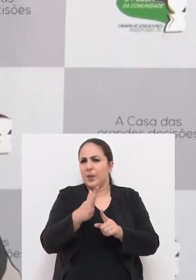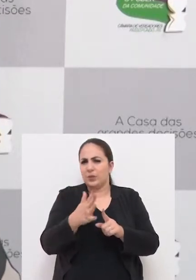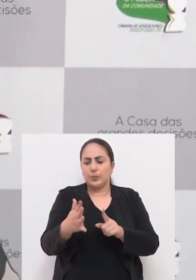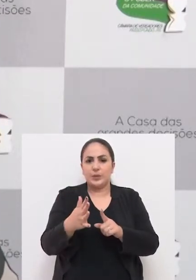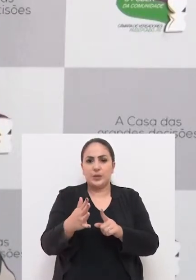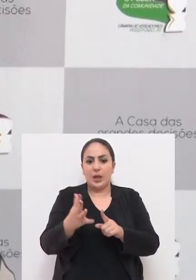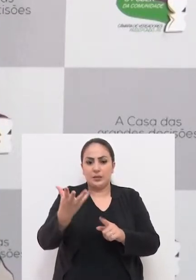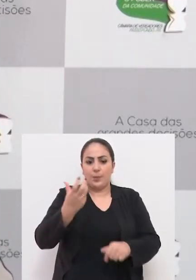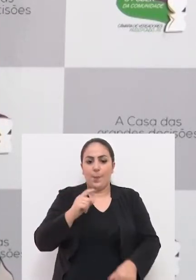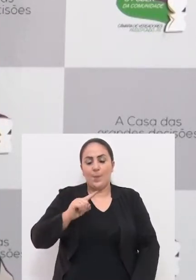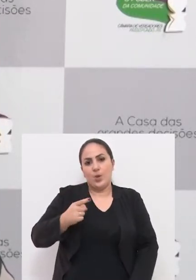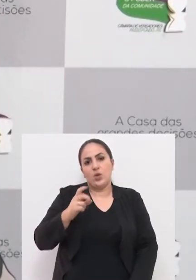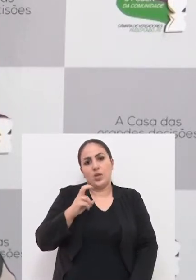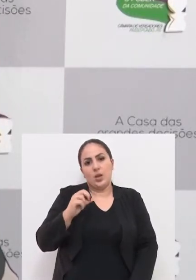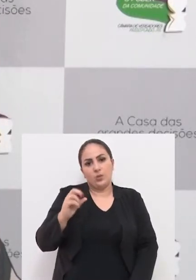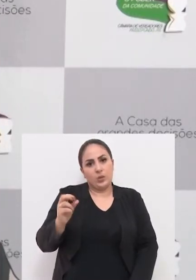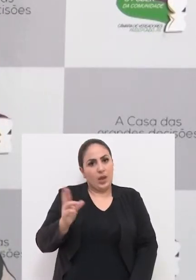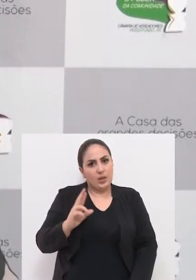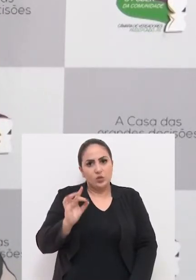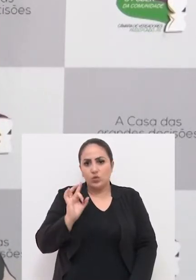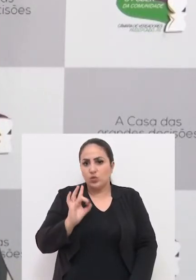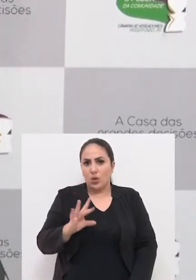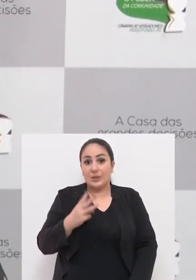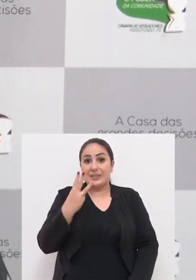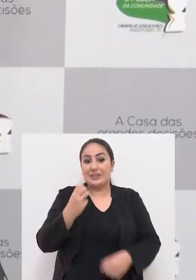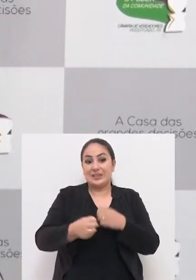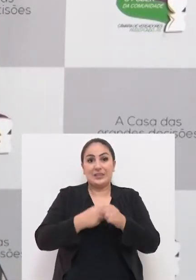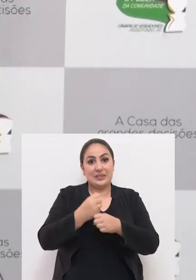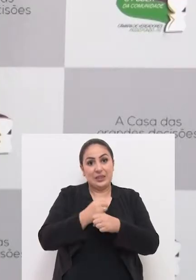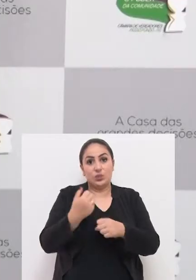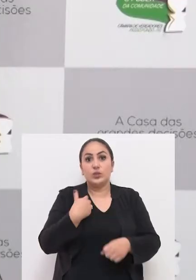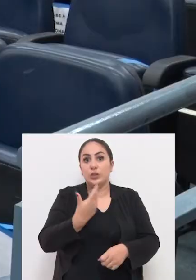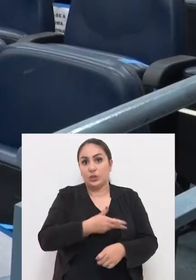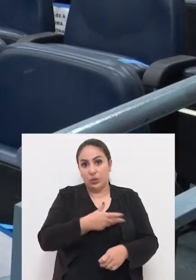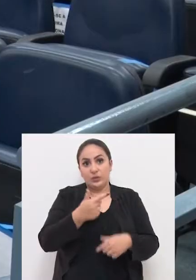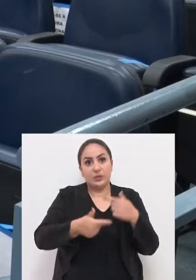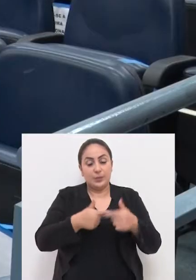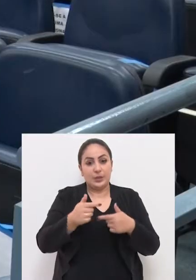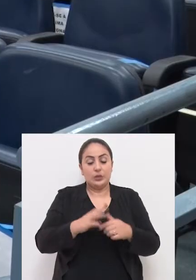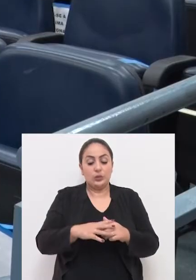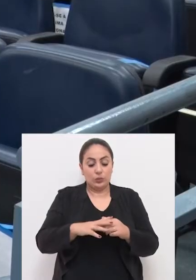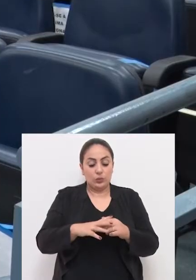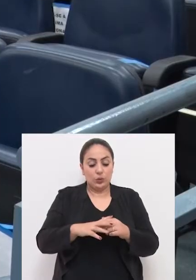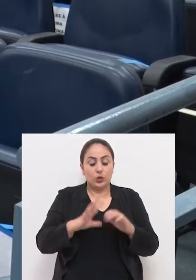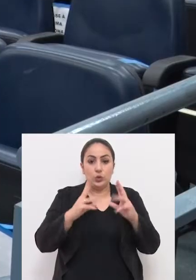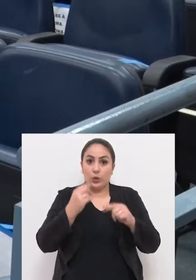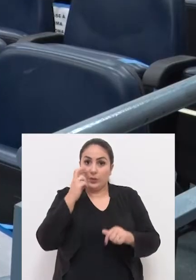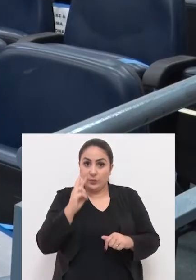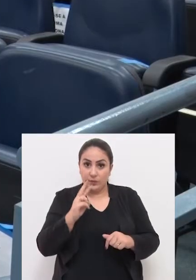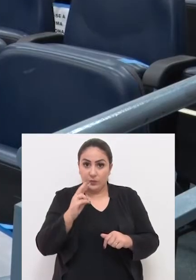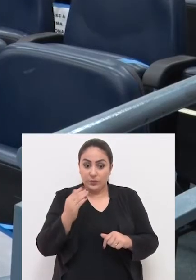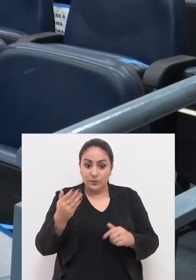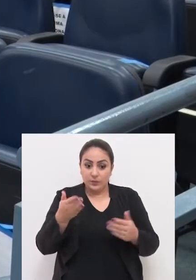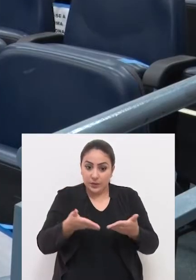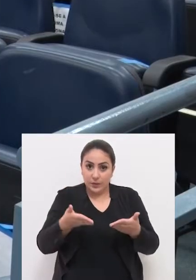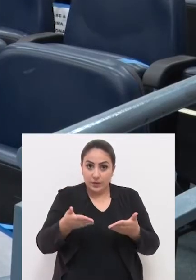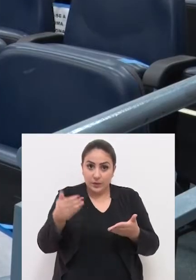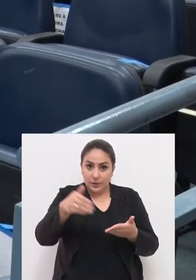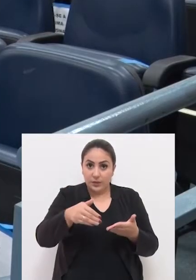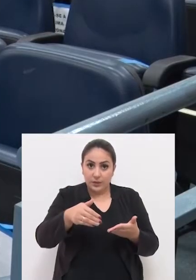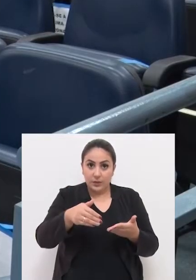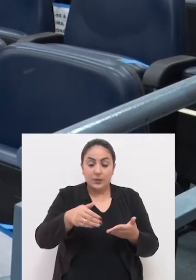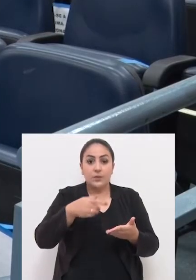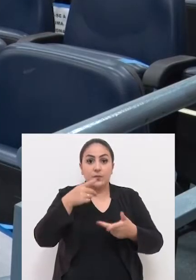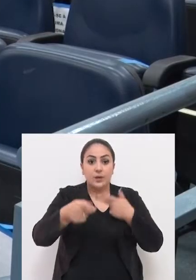e meio saiu R$ 1.500. Foi o que saiu, de 3 anos que a gente trabalhou. O que nós viemos aqui